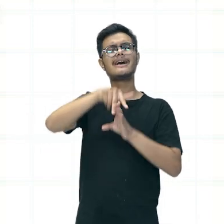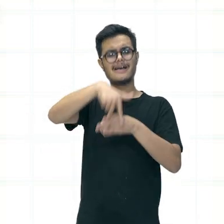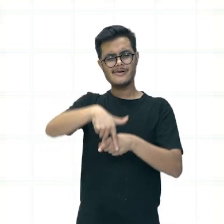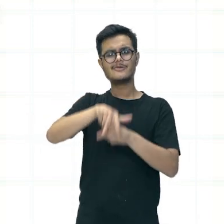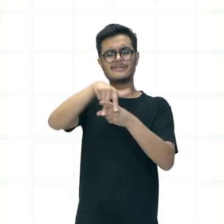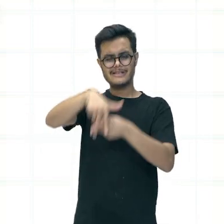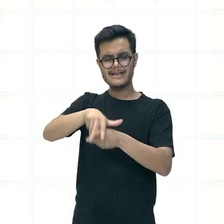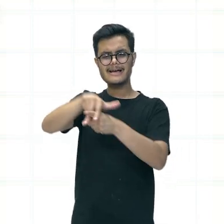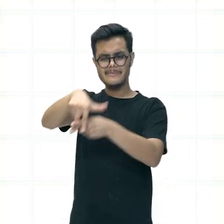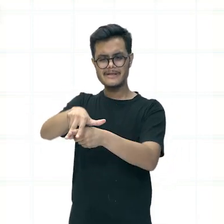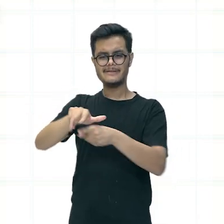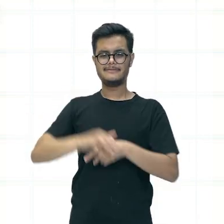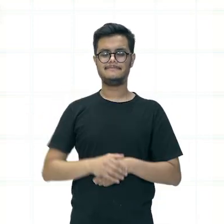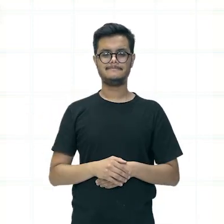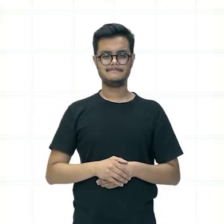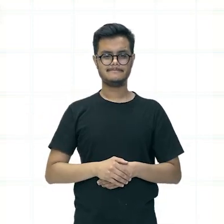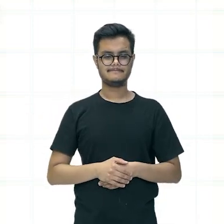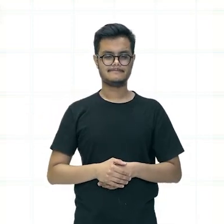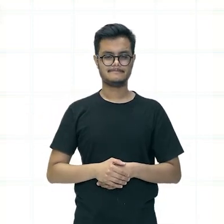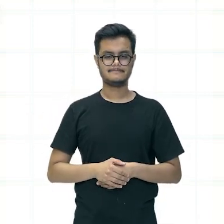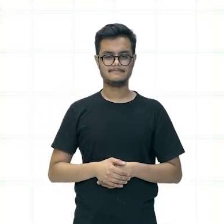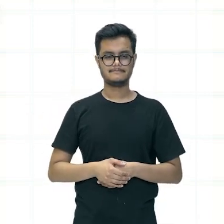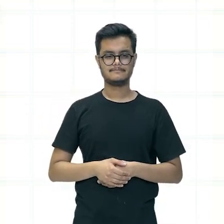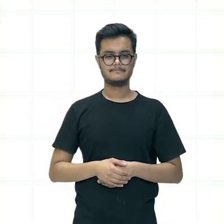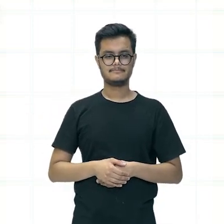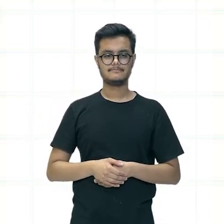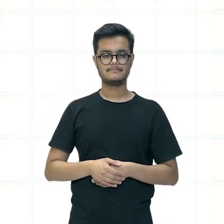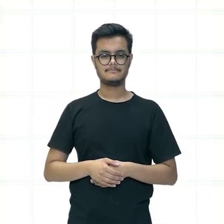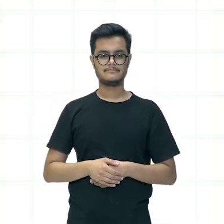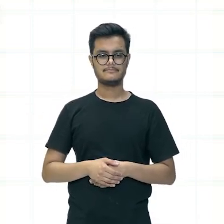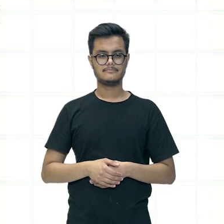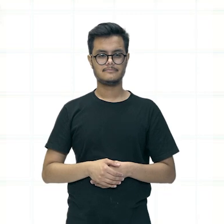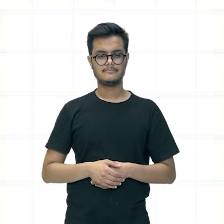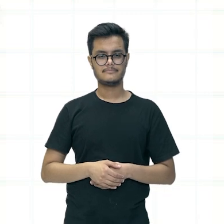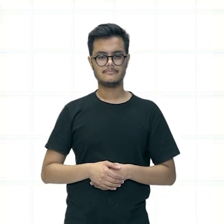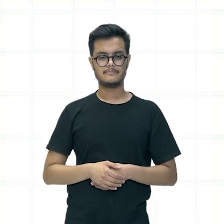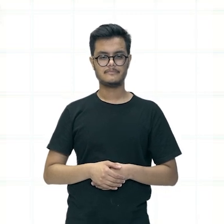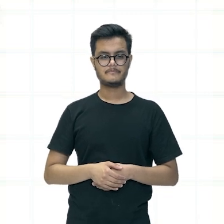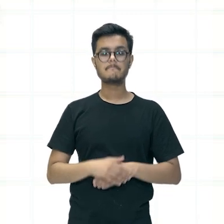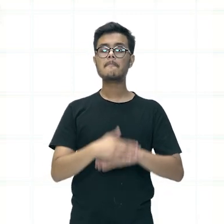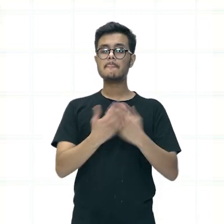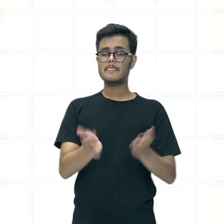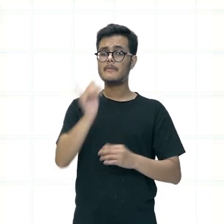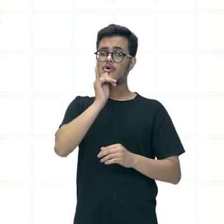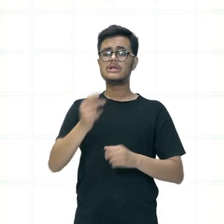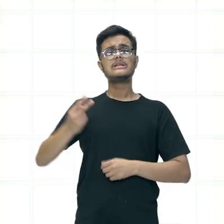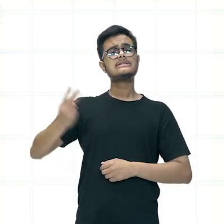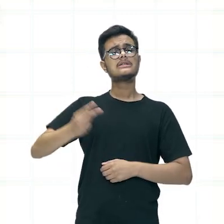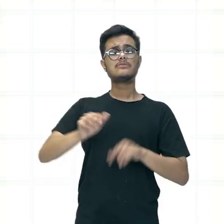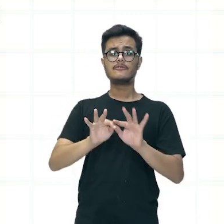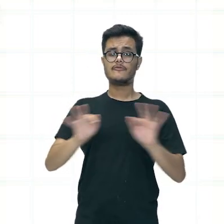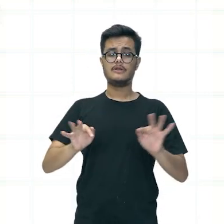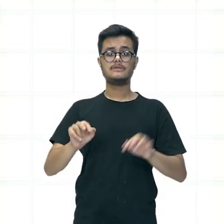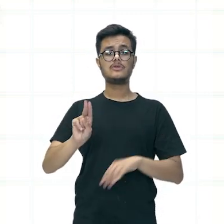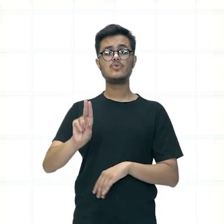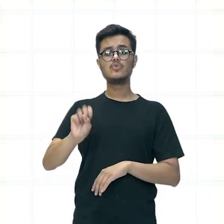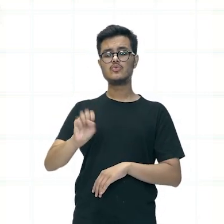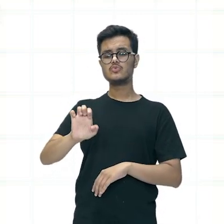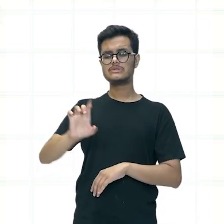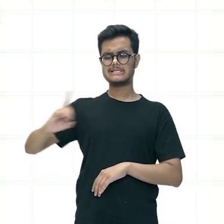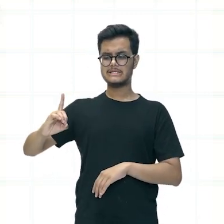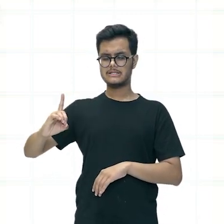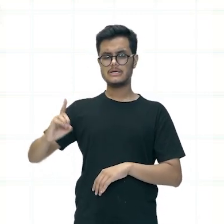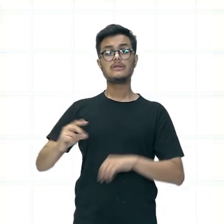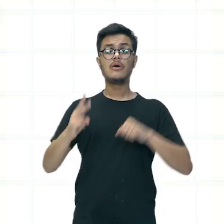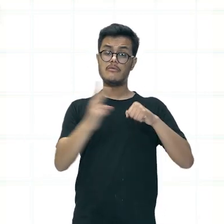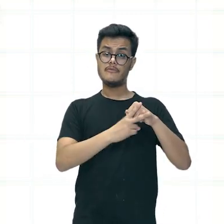para outro usando o camelo. Aqui eu estou usando o verbo use. Esse